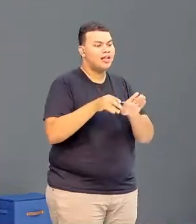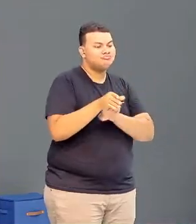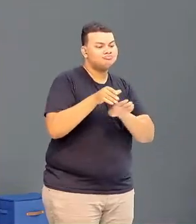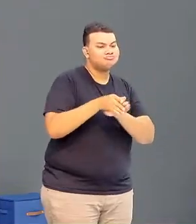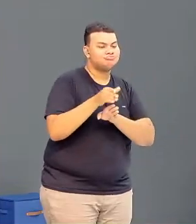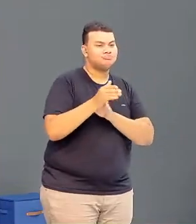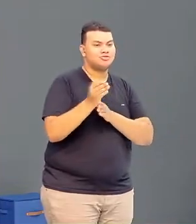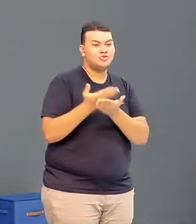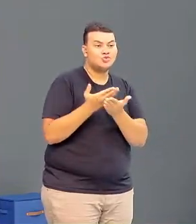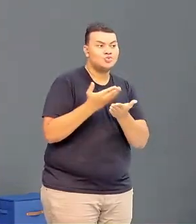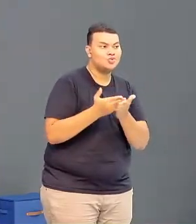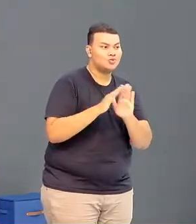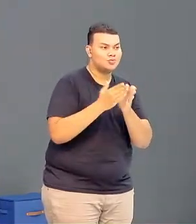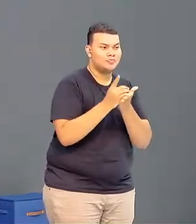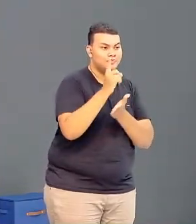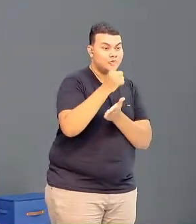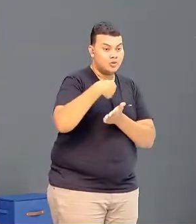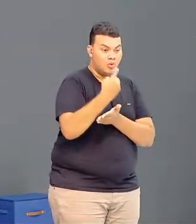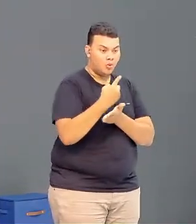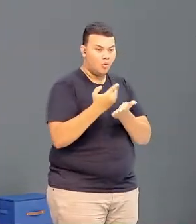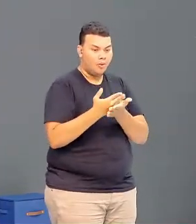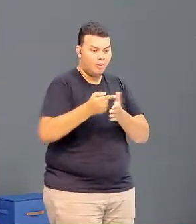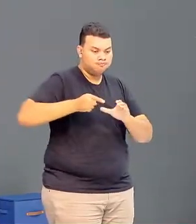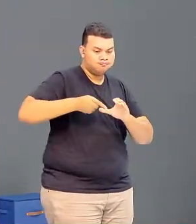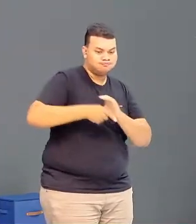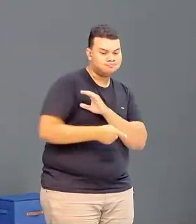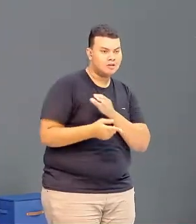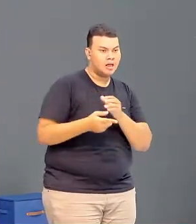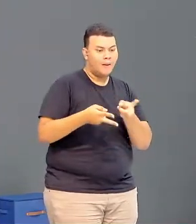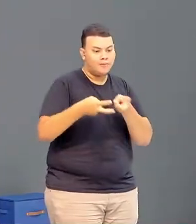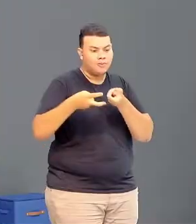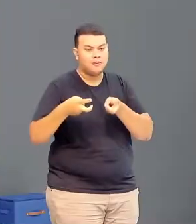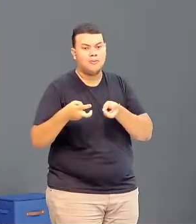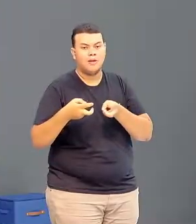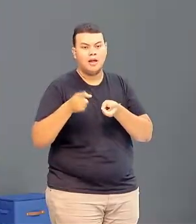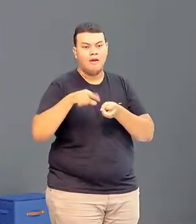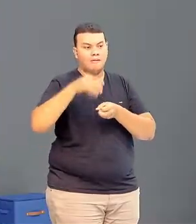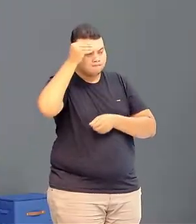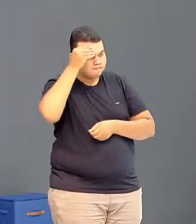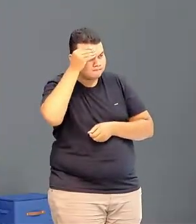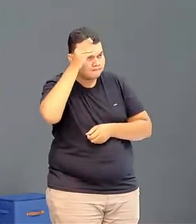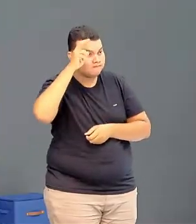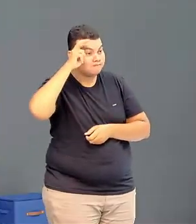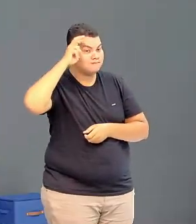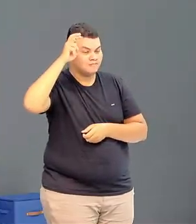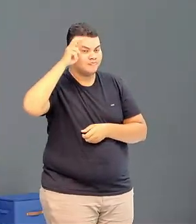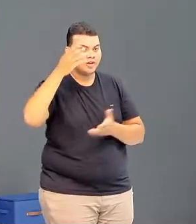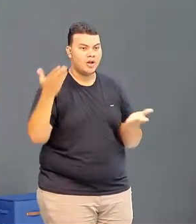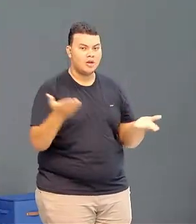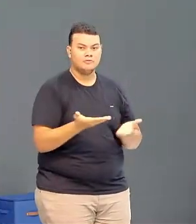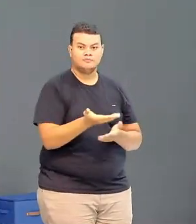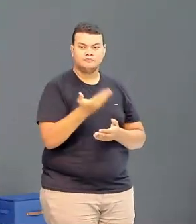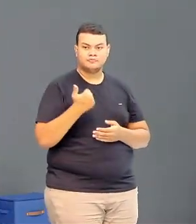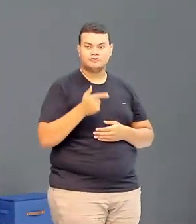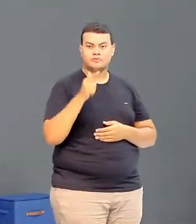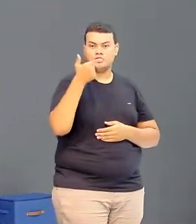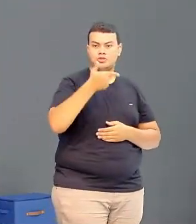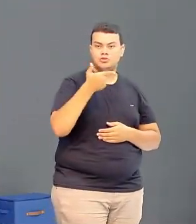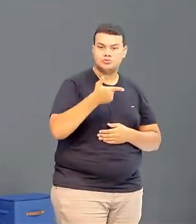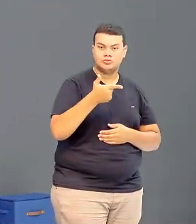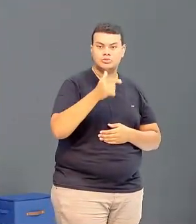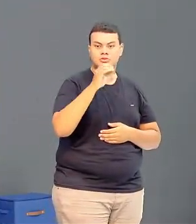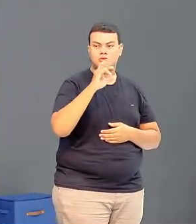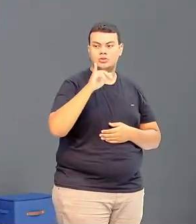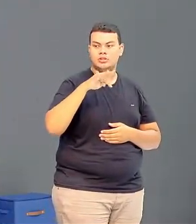discipulado, né? É como a gente vai se aprofundando na palavra, tá? Isso vai enriquecendo o conhecimento. Então vamos lá, 2 Coríntios capítulo